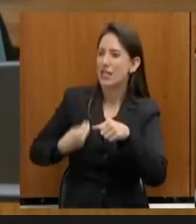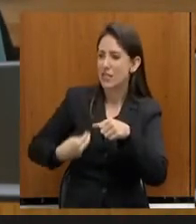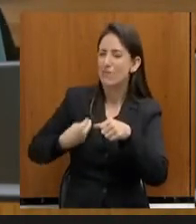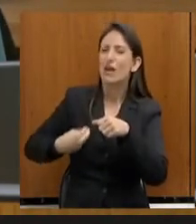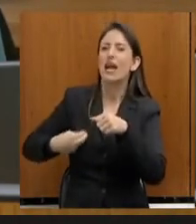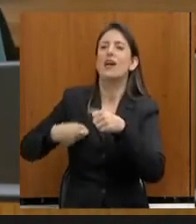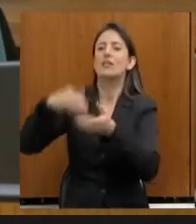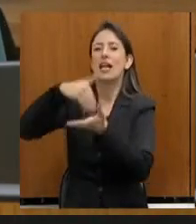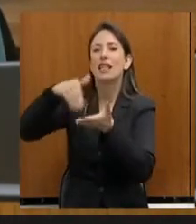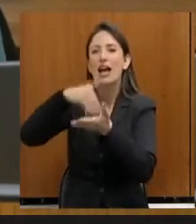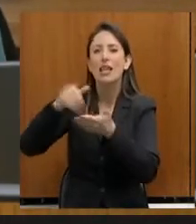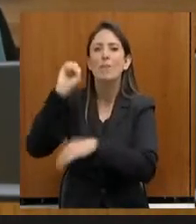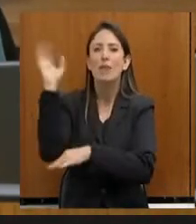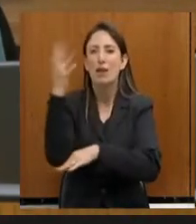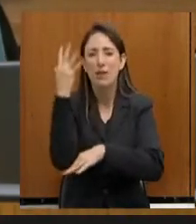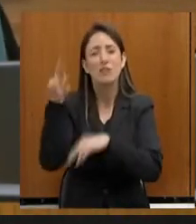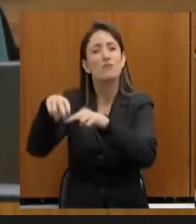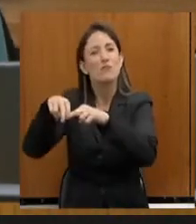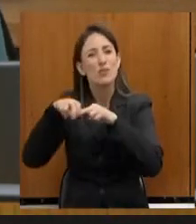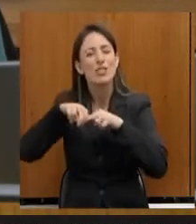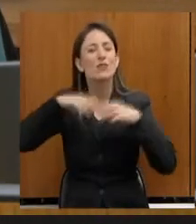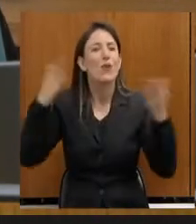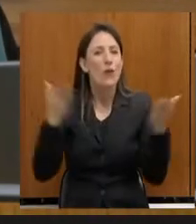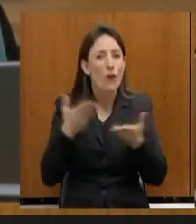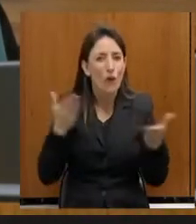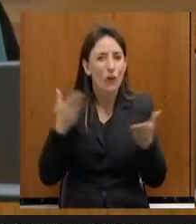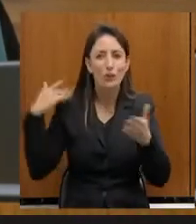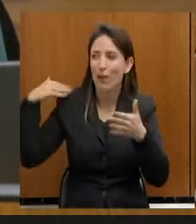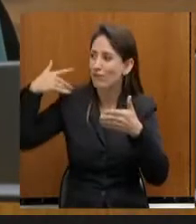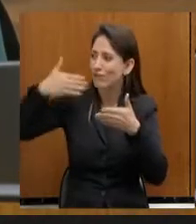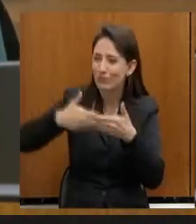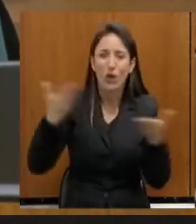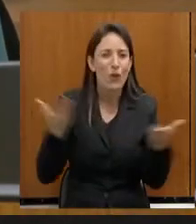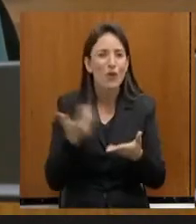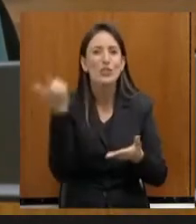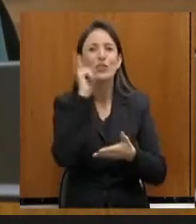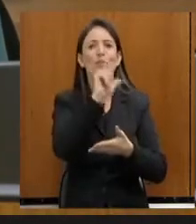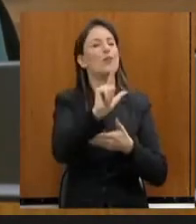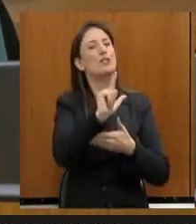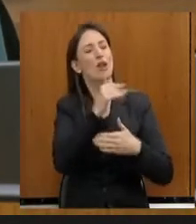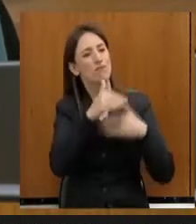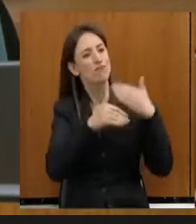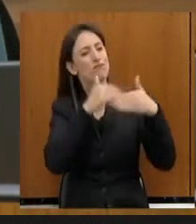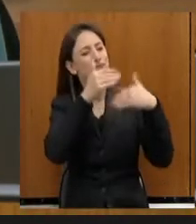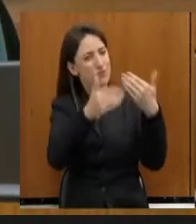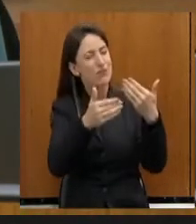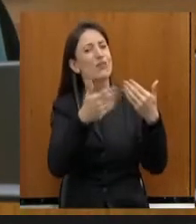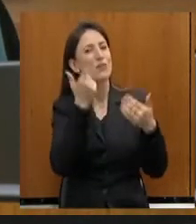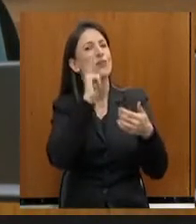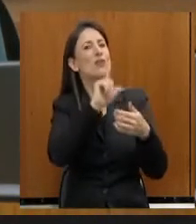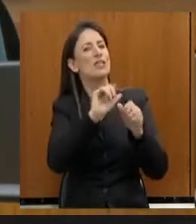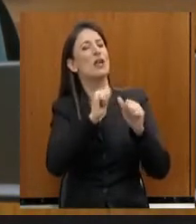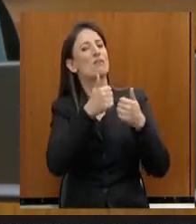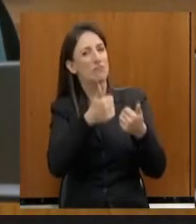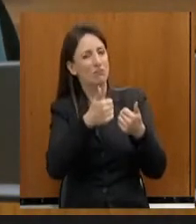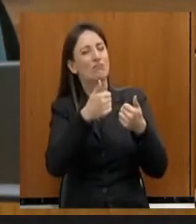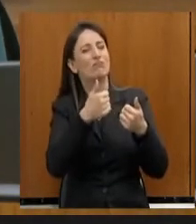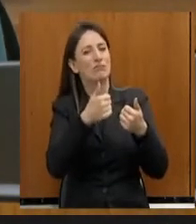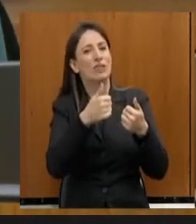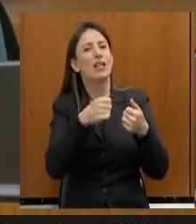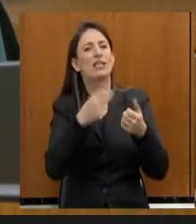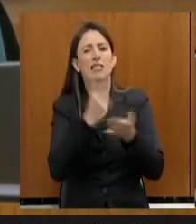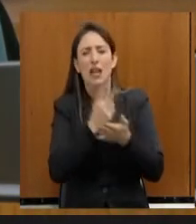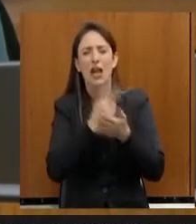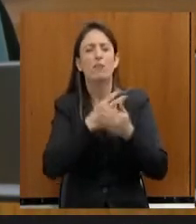e hoje nos propiciou chegar a esses números do passivo que nós temos reduzido cotidianamente com trabalho